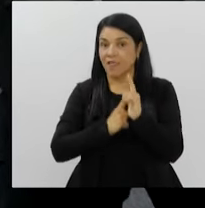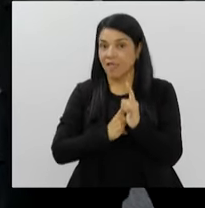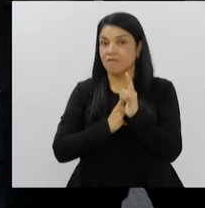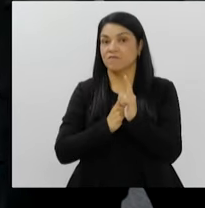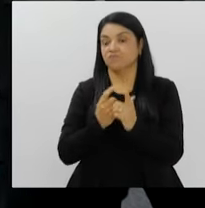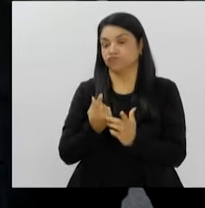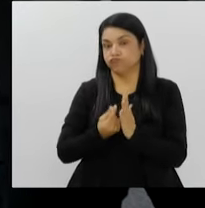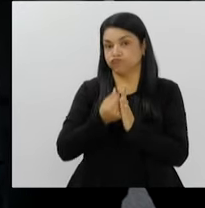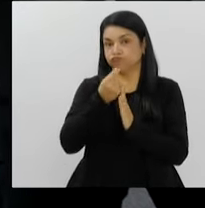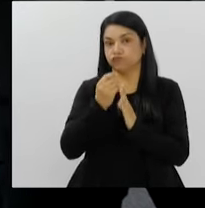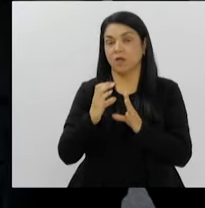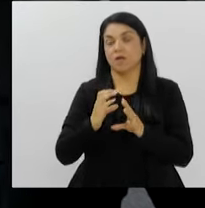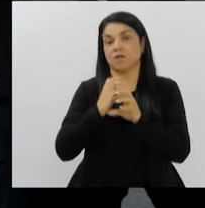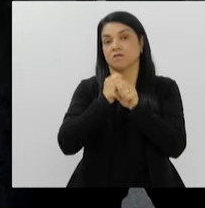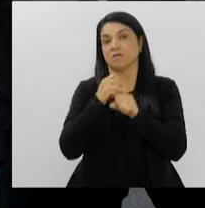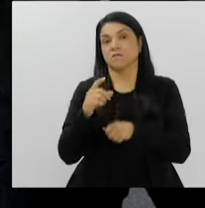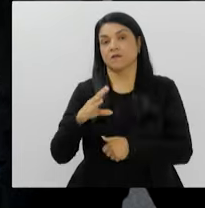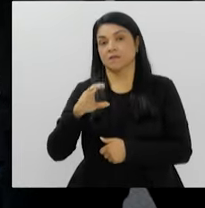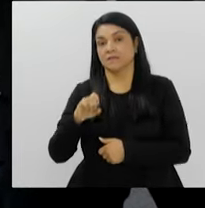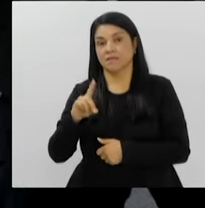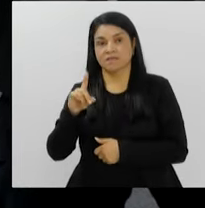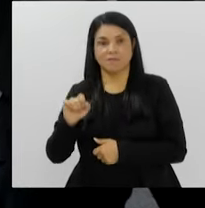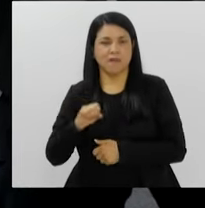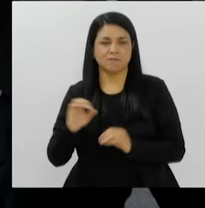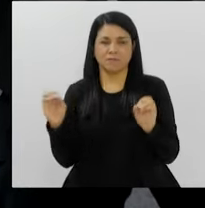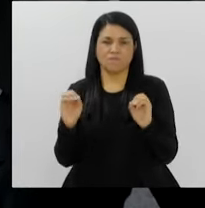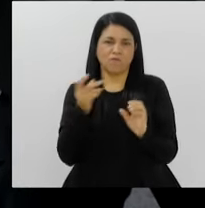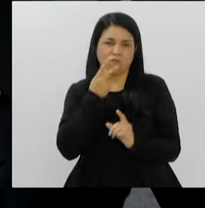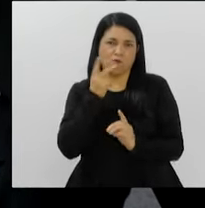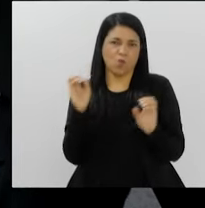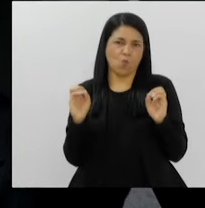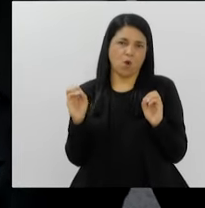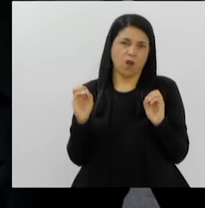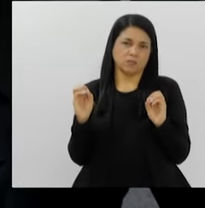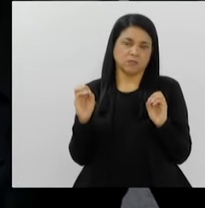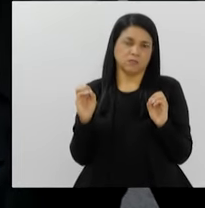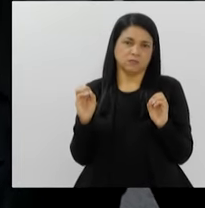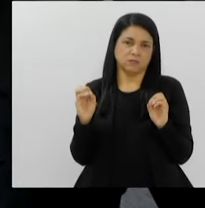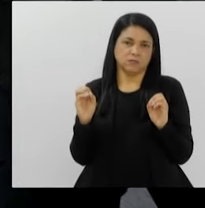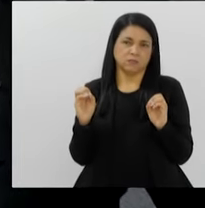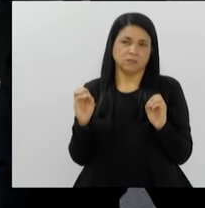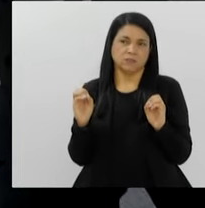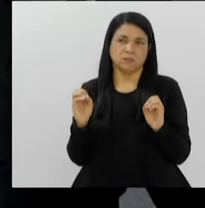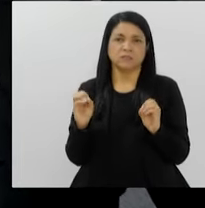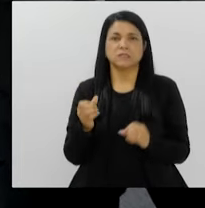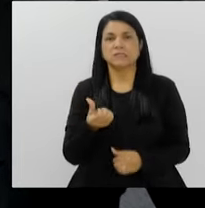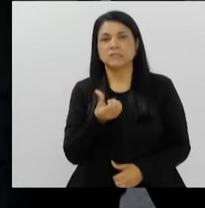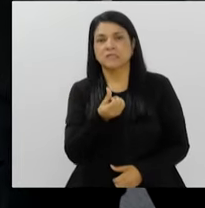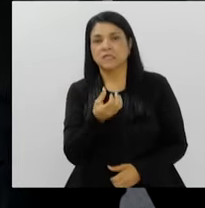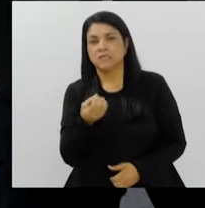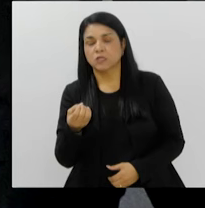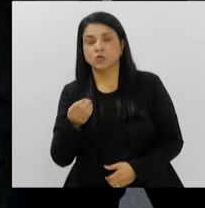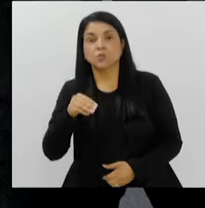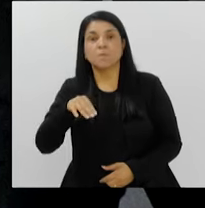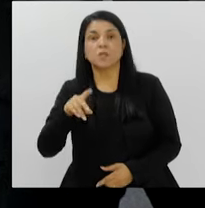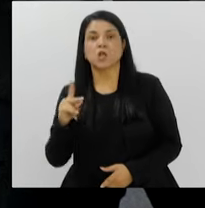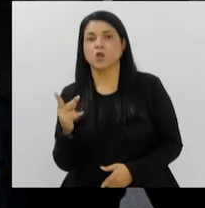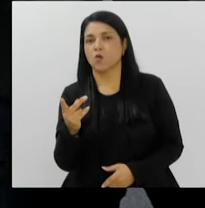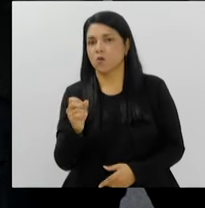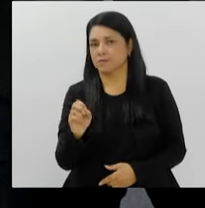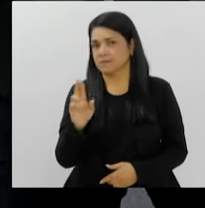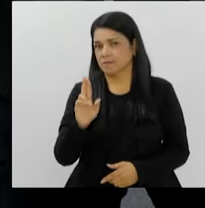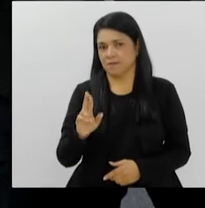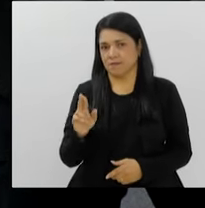para a SEDAI, e ninguém fala nada. Da SEDAI ninguém fala nada. Estão abrindo mão, salvo engano, de R$ 600 milhões.